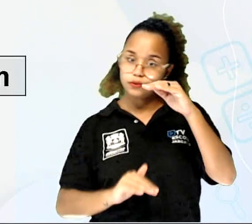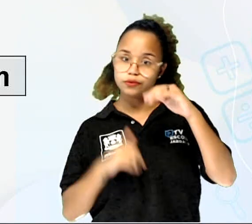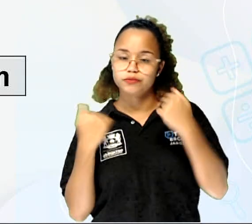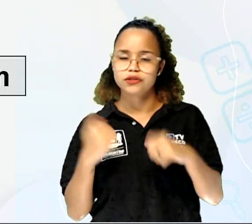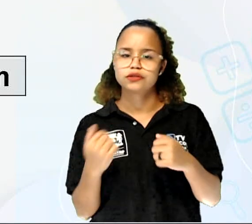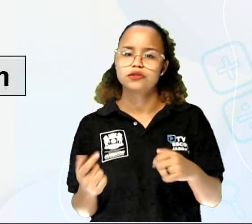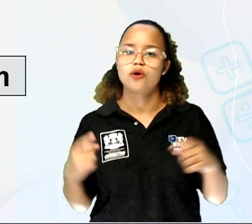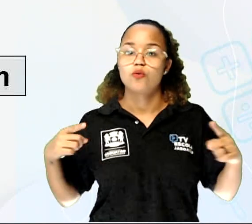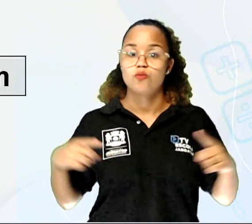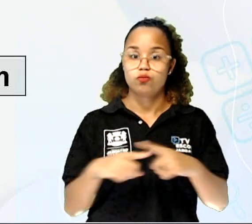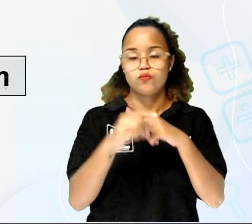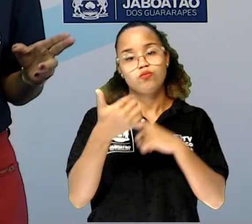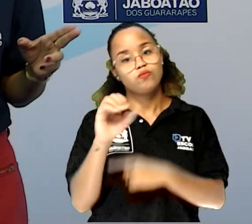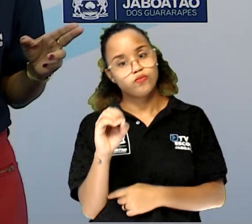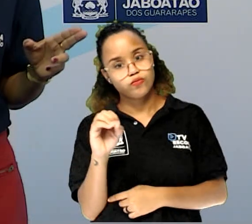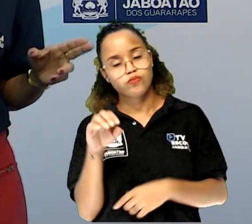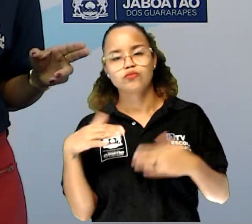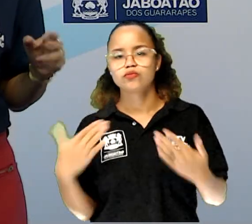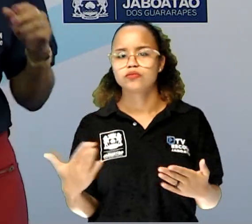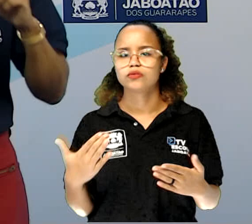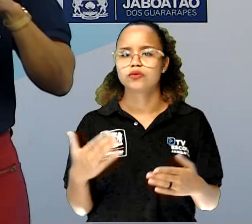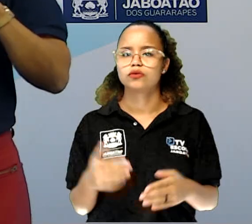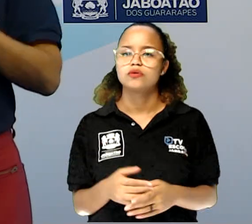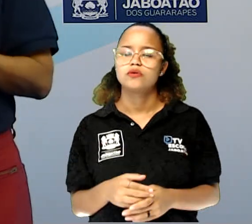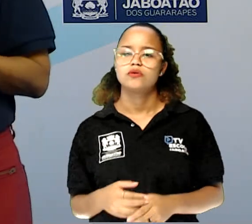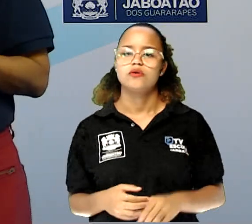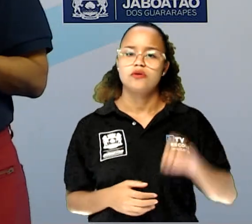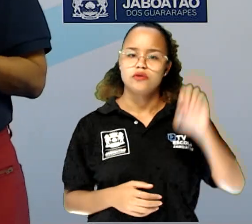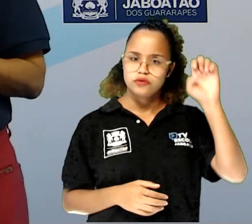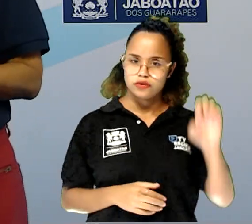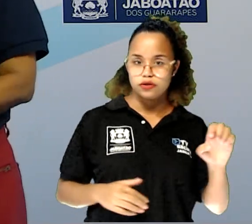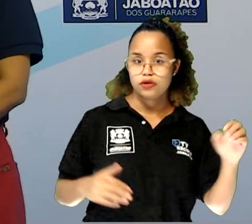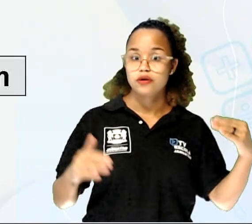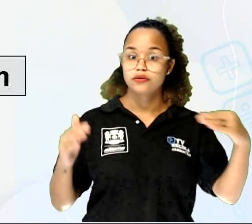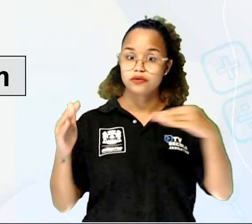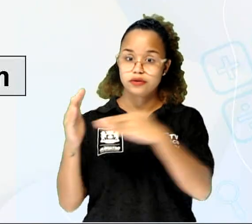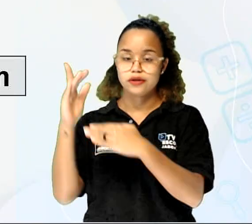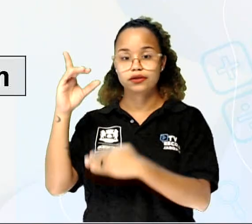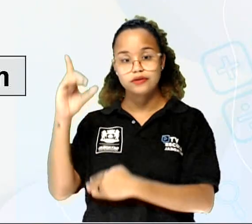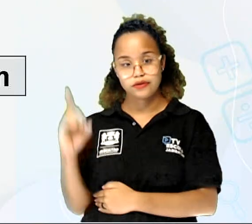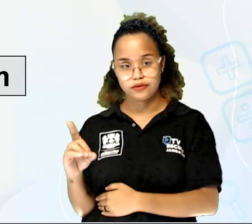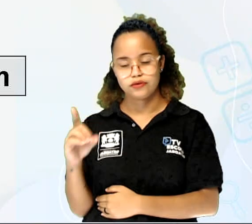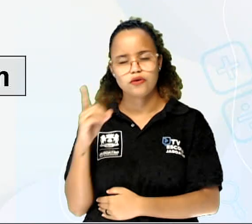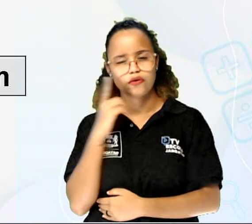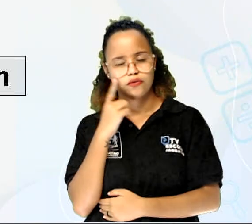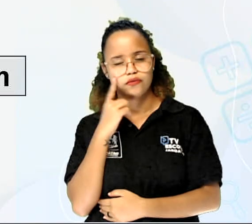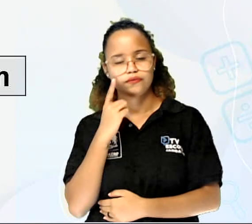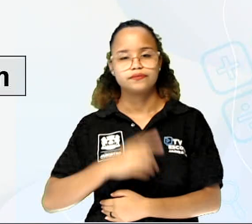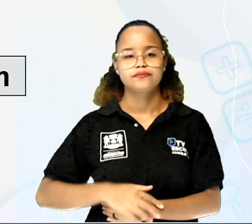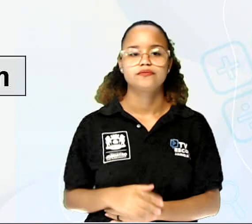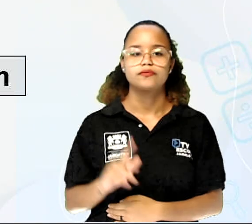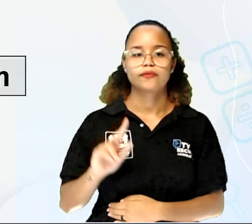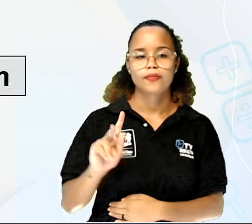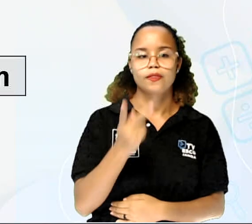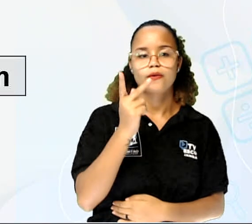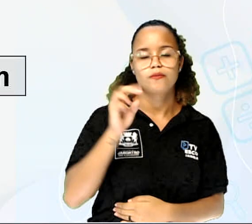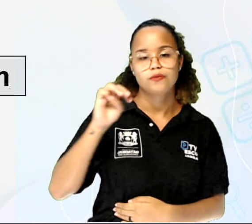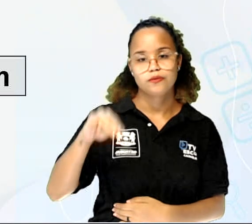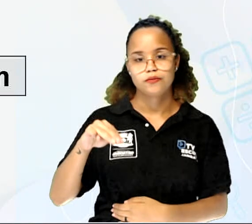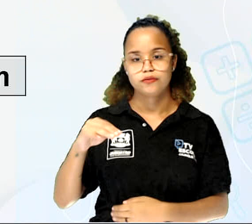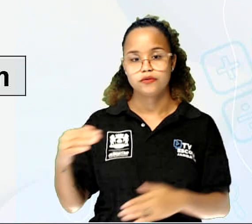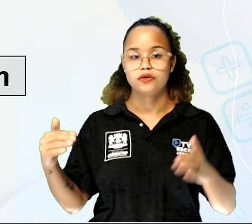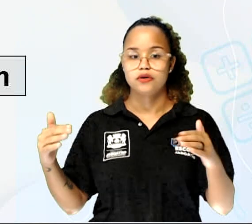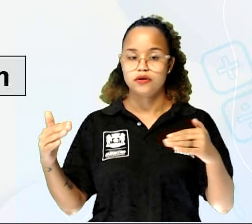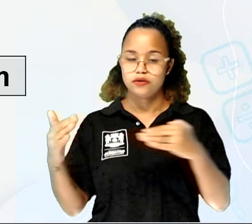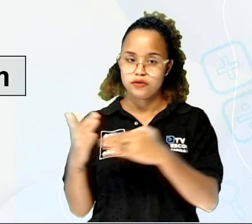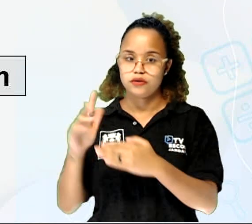10, ou seja, na direção da esquerda para a direita. Assim, ó, quilômetro para hectômetro, de